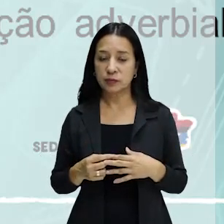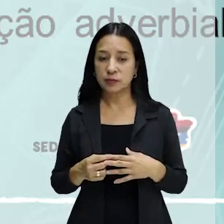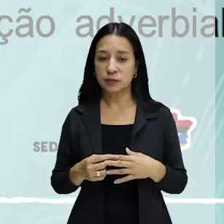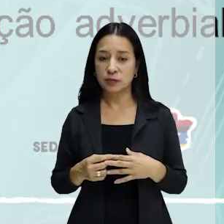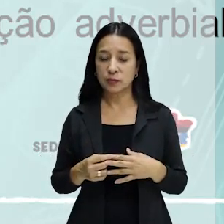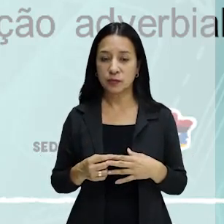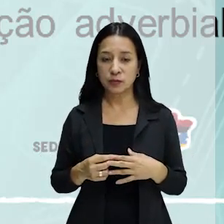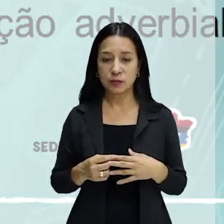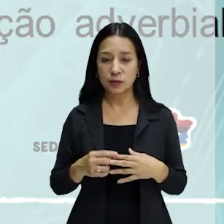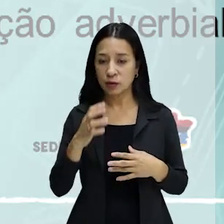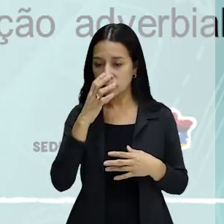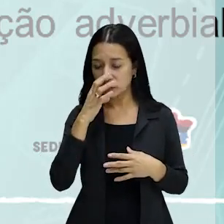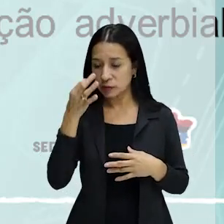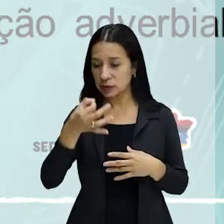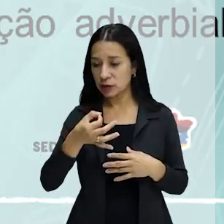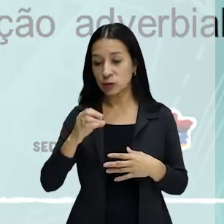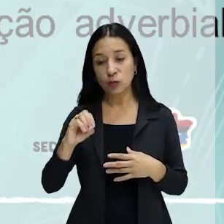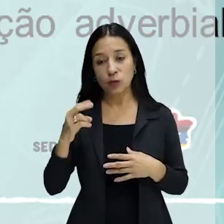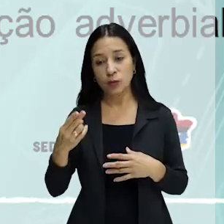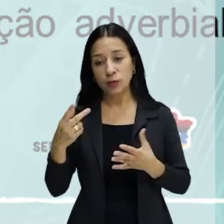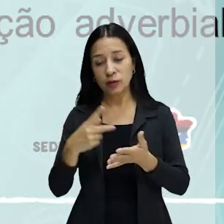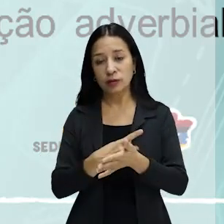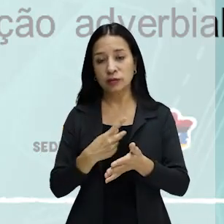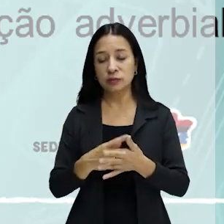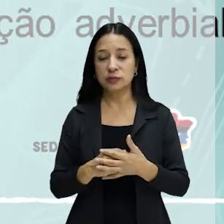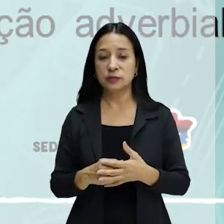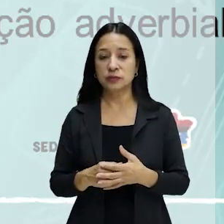você só vai observar para ver se está certinho ou não. Letra A.